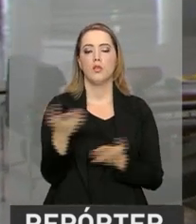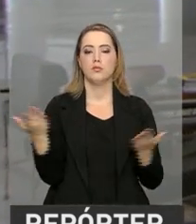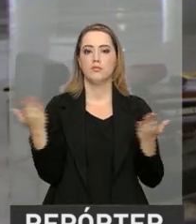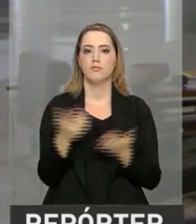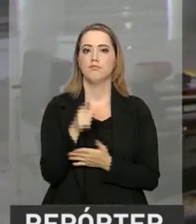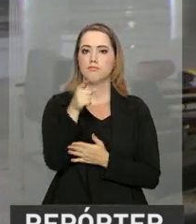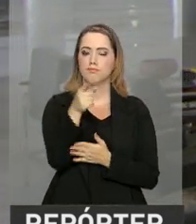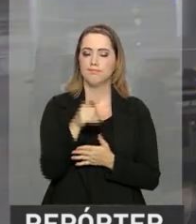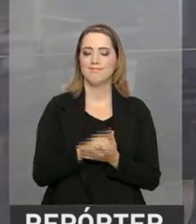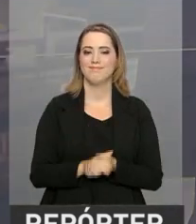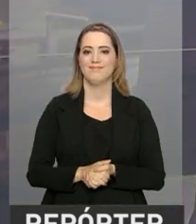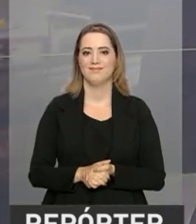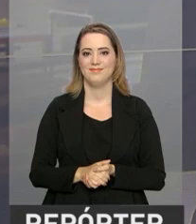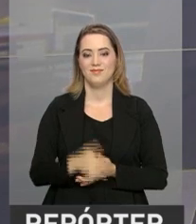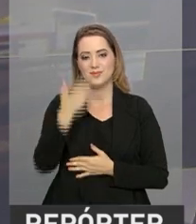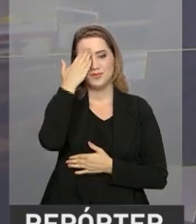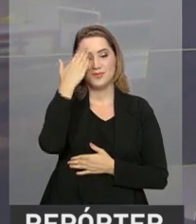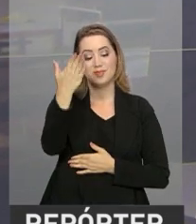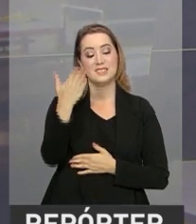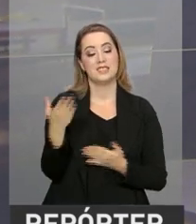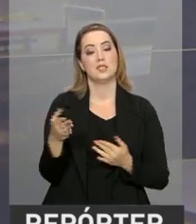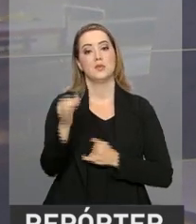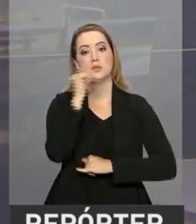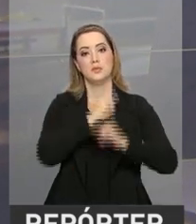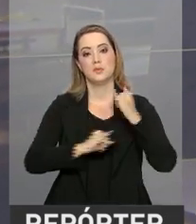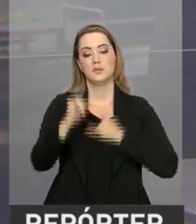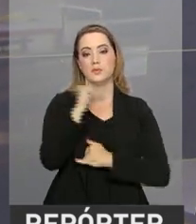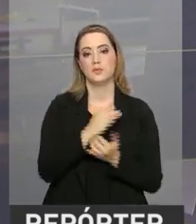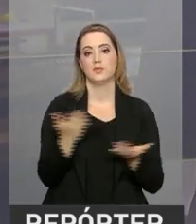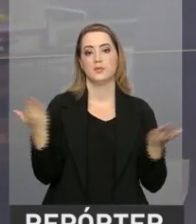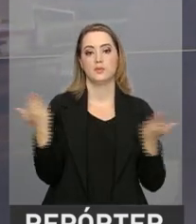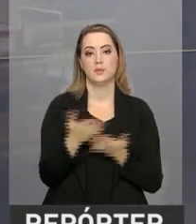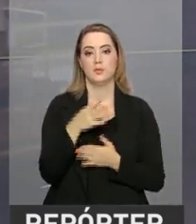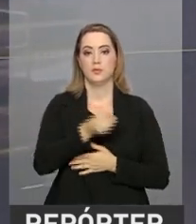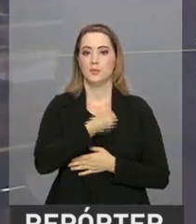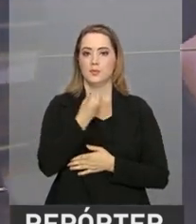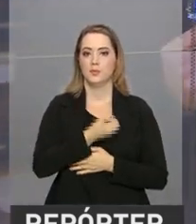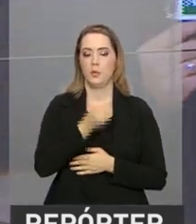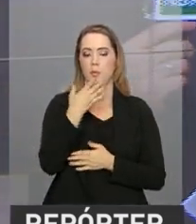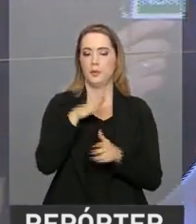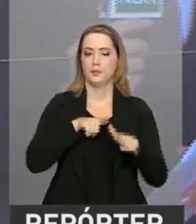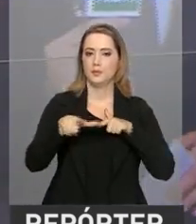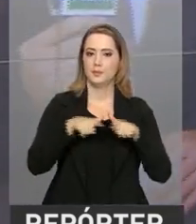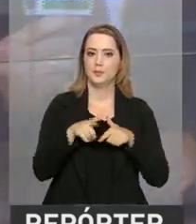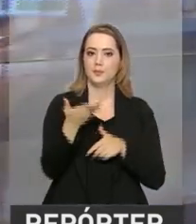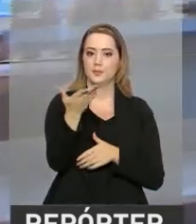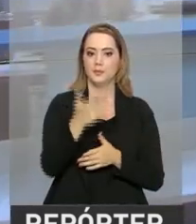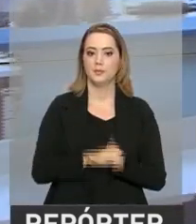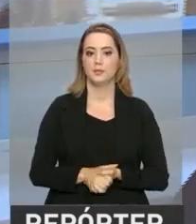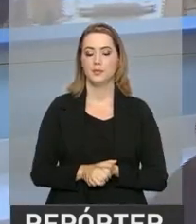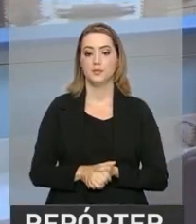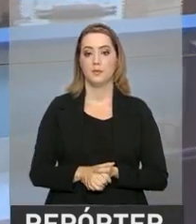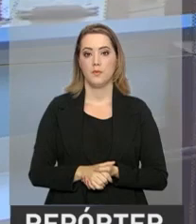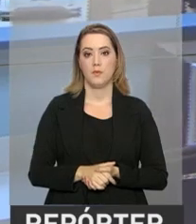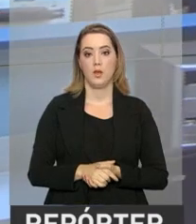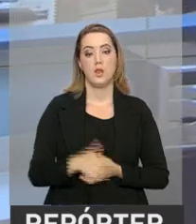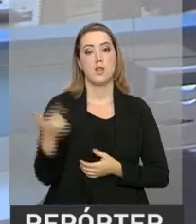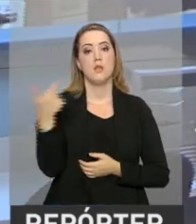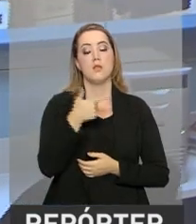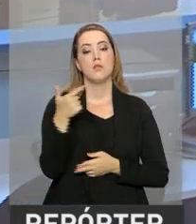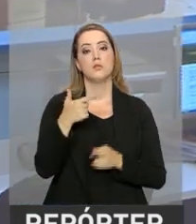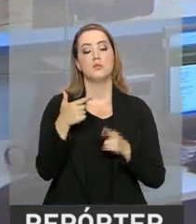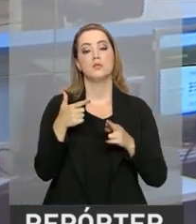com você no estúdio, Zé Luiz. Obrigado, Paulo Lasalve, pelas informações ao vivo. Bom trabalho para você. Na segunda reportagem